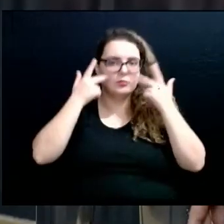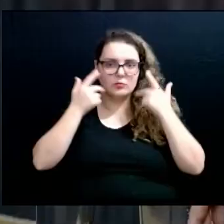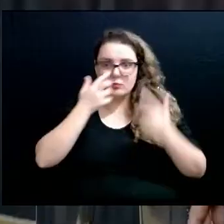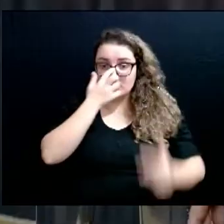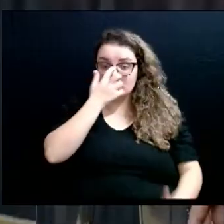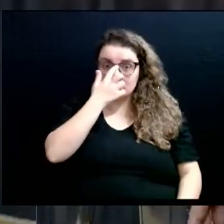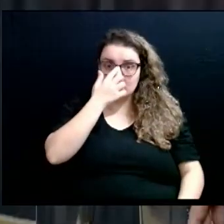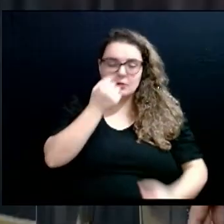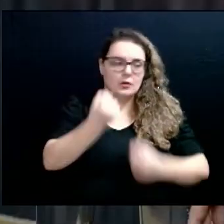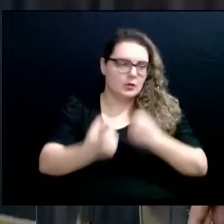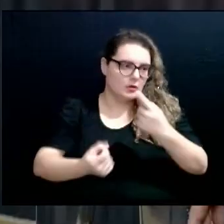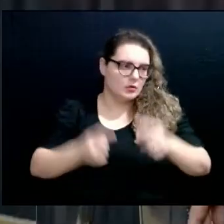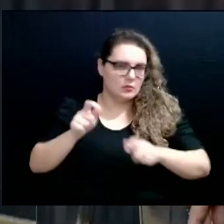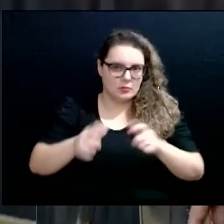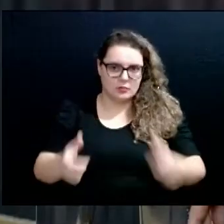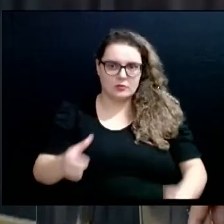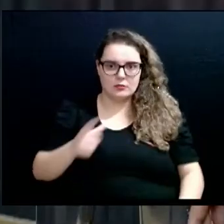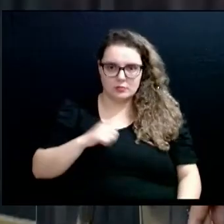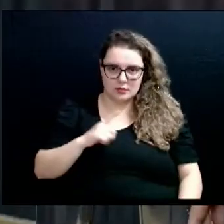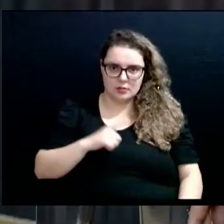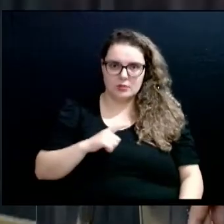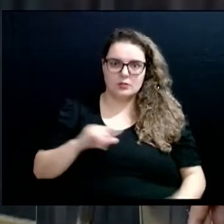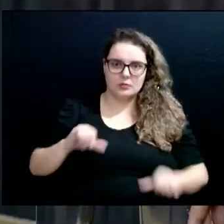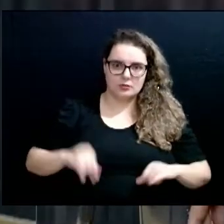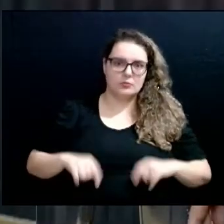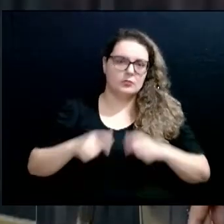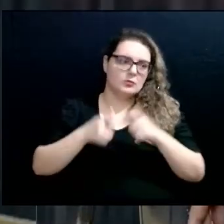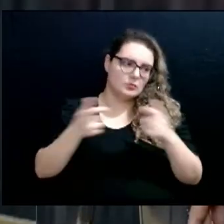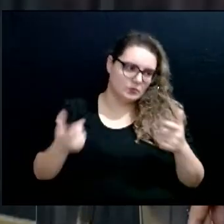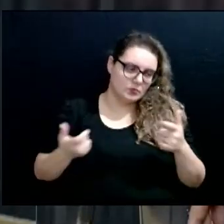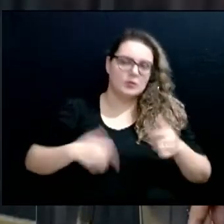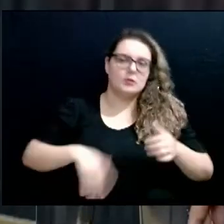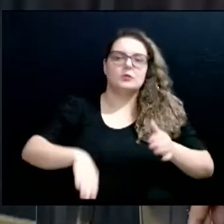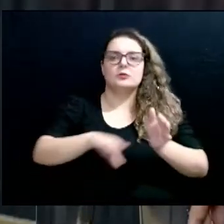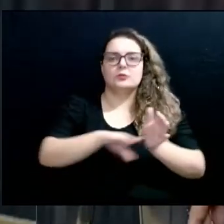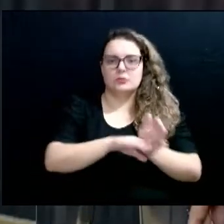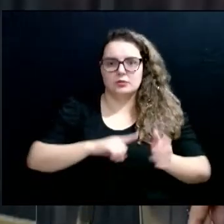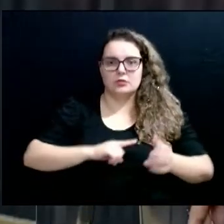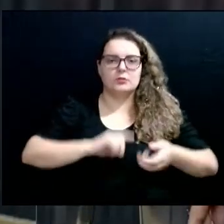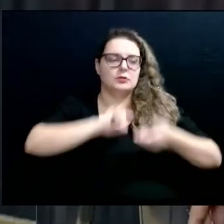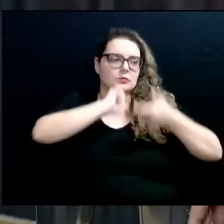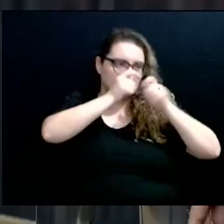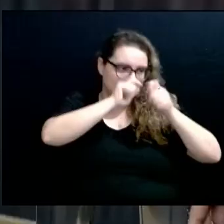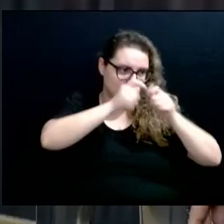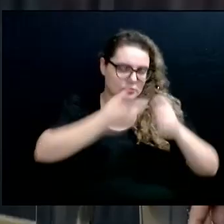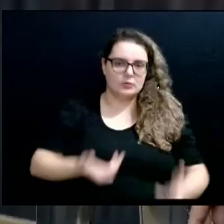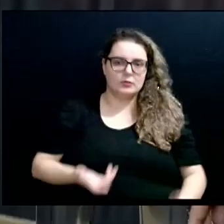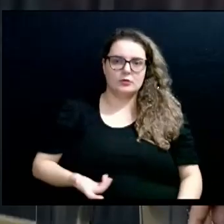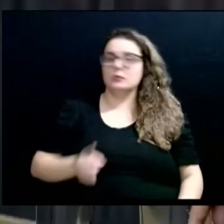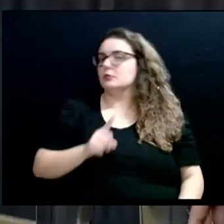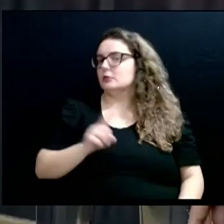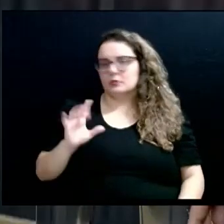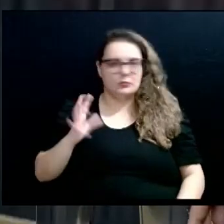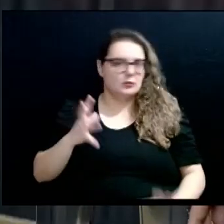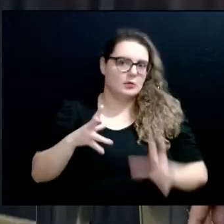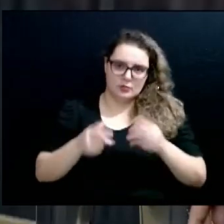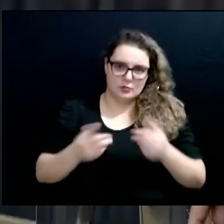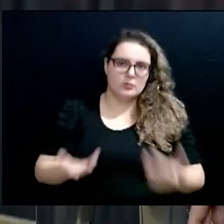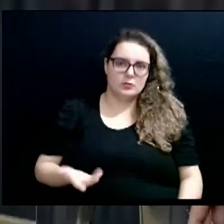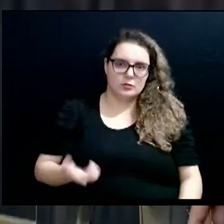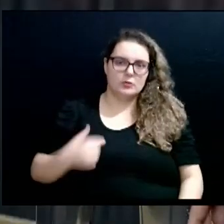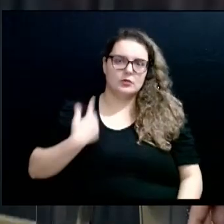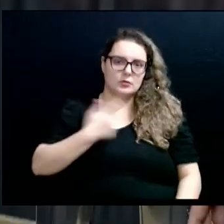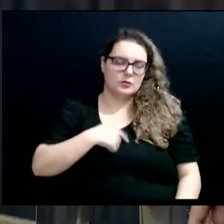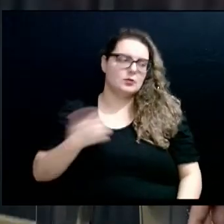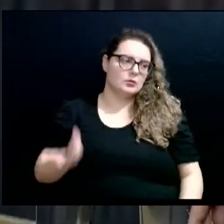pessoas vão ter um sofrimento maior e chegar a ter um transtorno, né? Então, isso não vai acontecer com todo mundo. A gente tem que ficar de olho